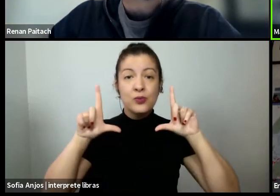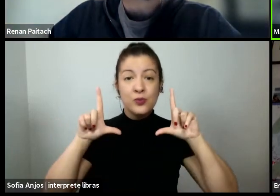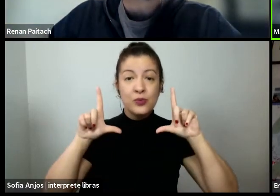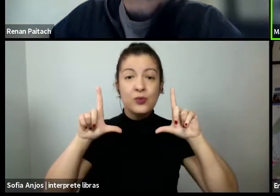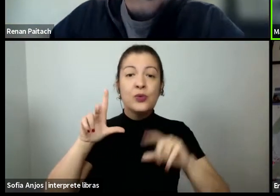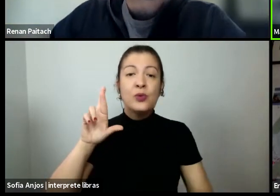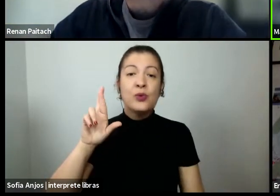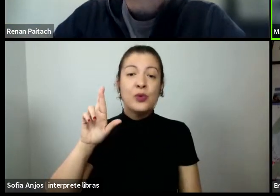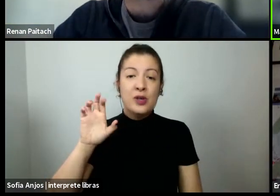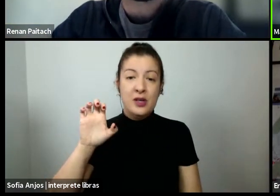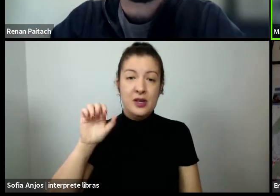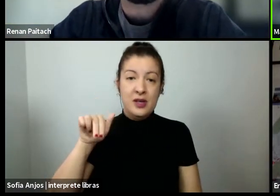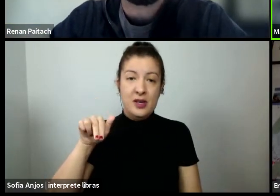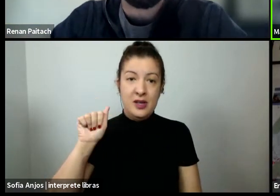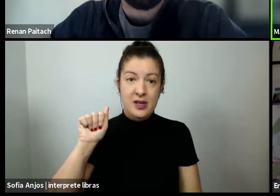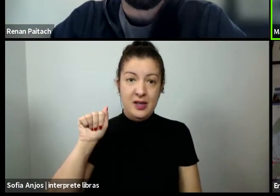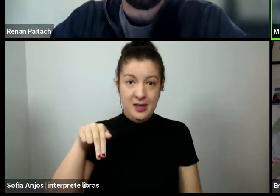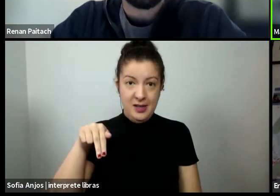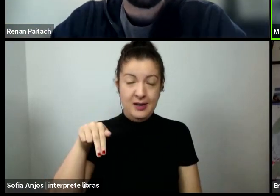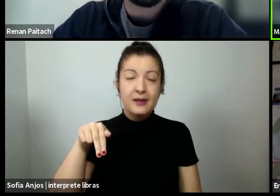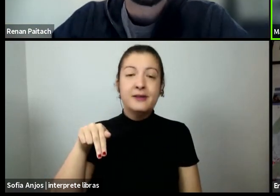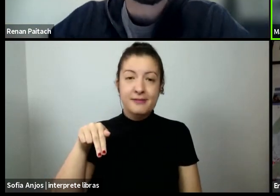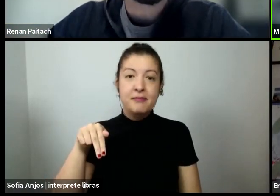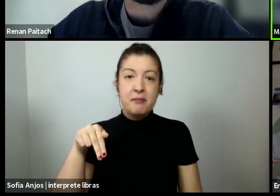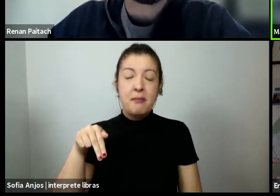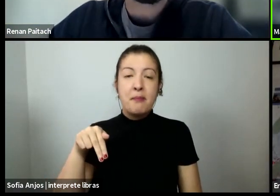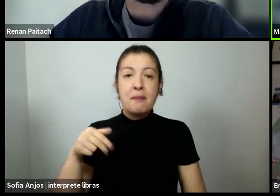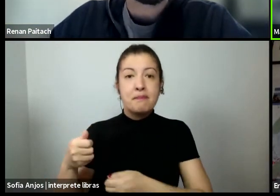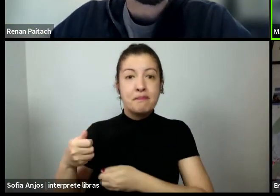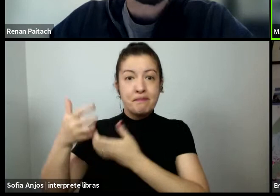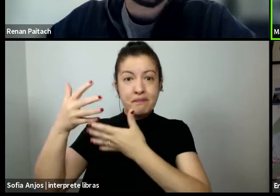foram apresentadas no chat. Renan, por favor.